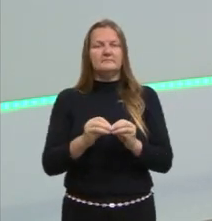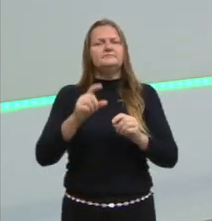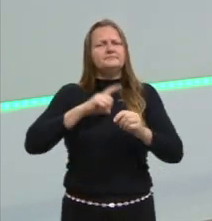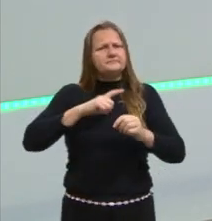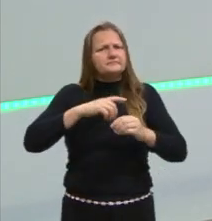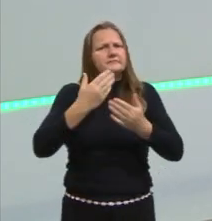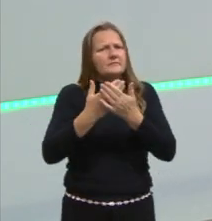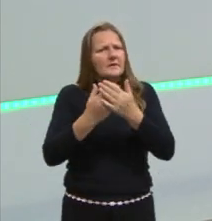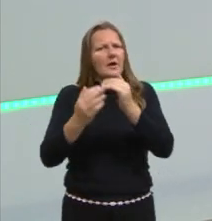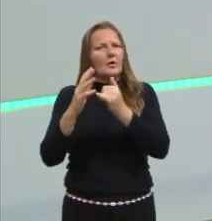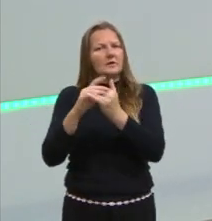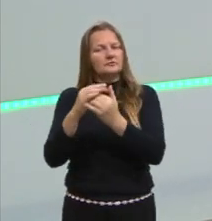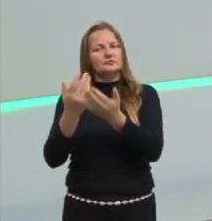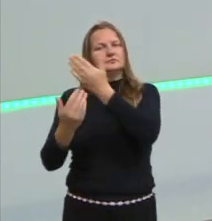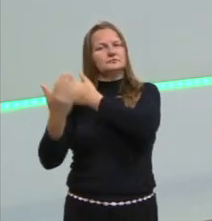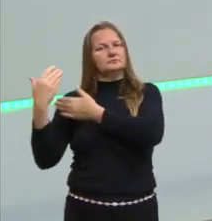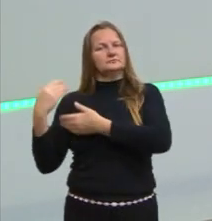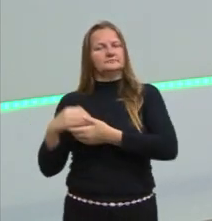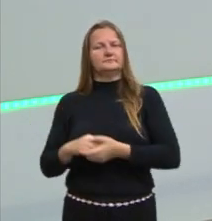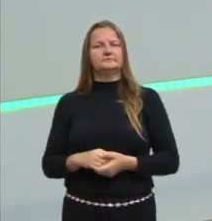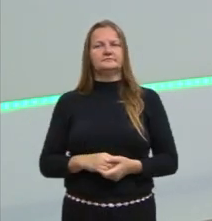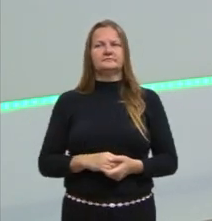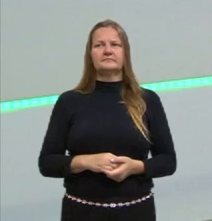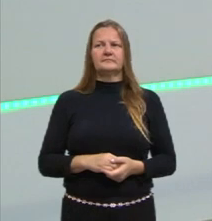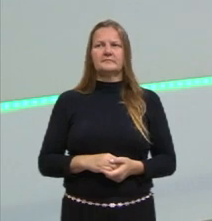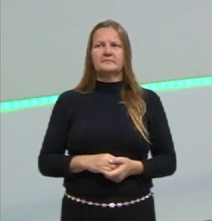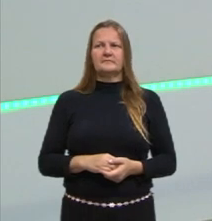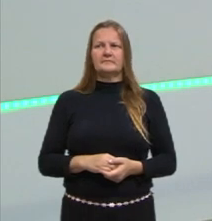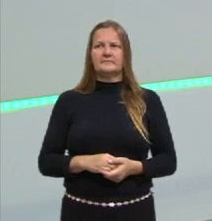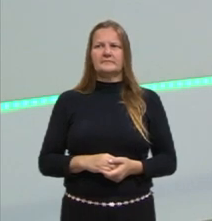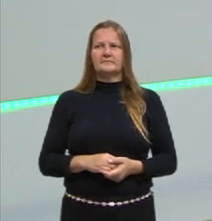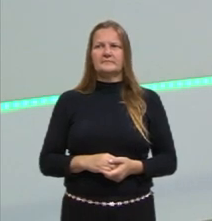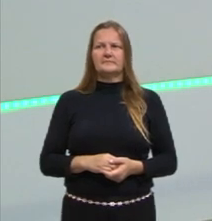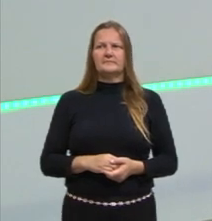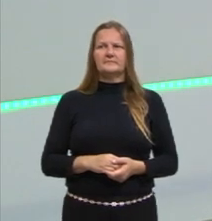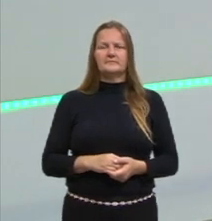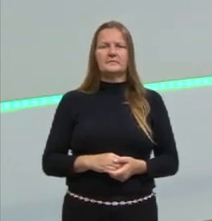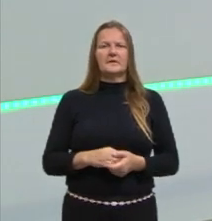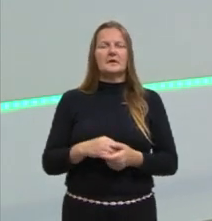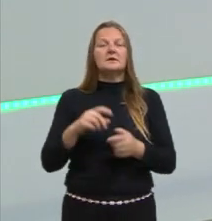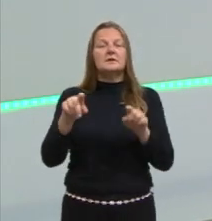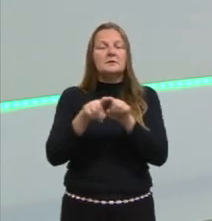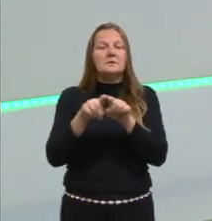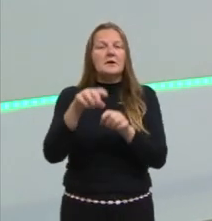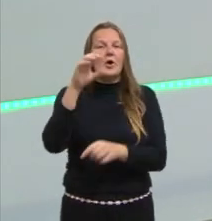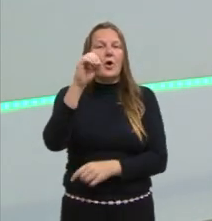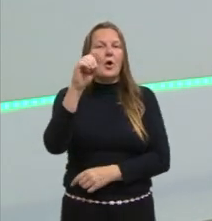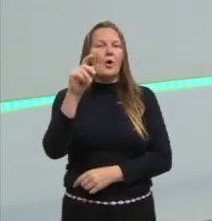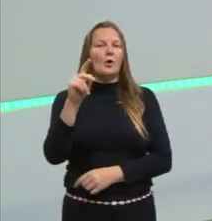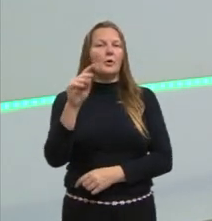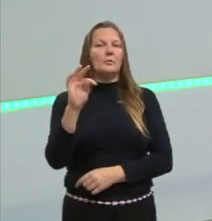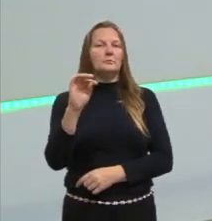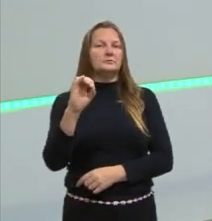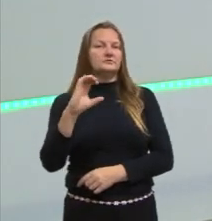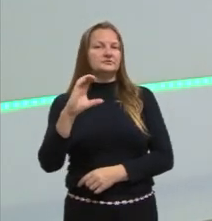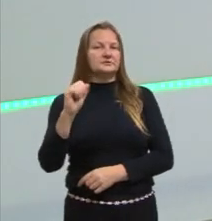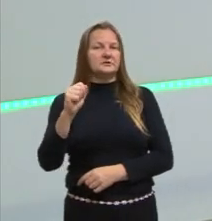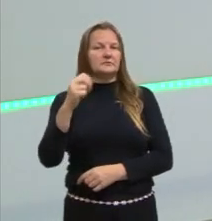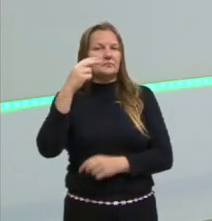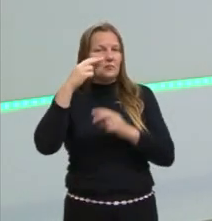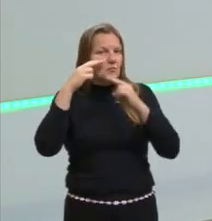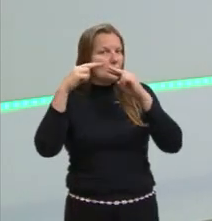coisas em todas as nossas aulas entra aqui também a questão da óptica né vários outros assuntos que a gente estudou